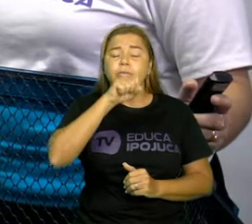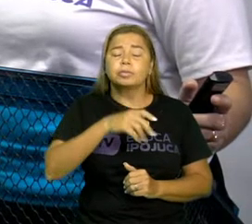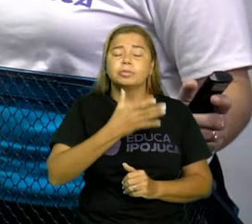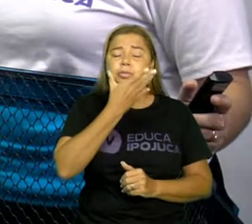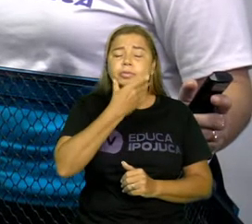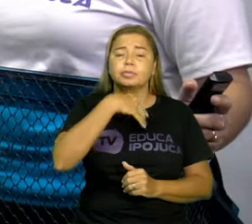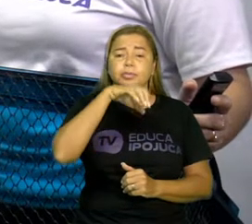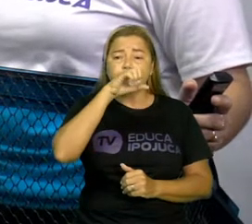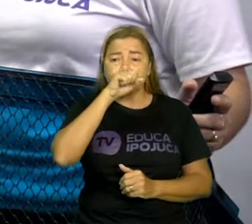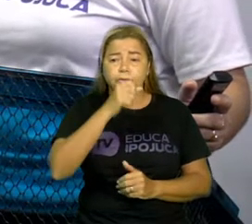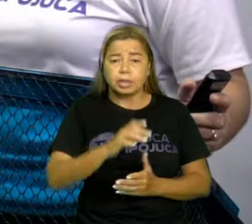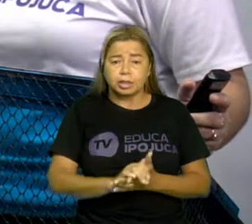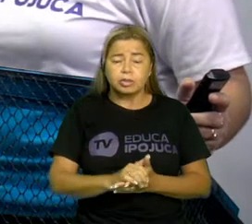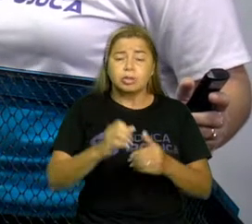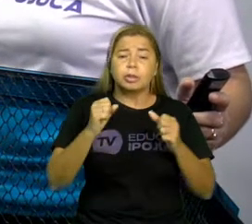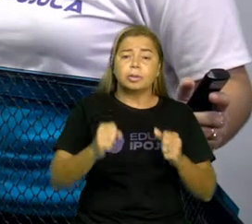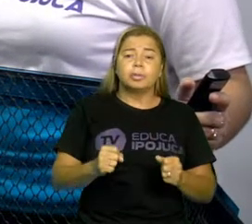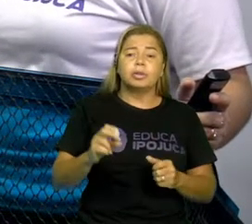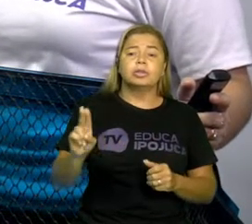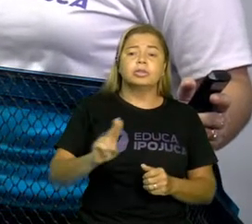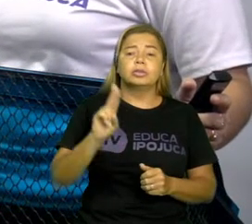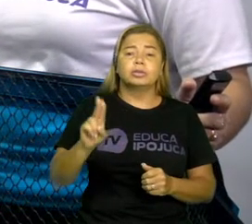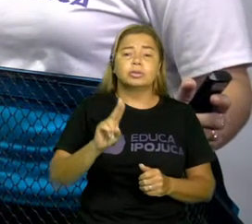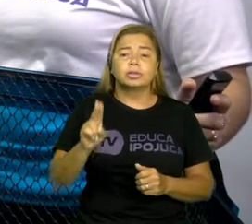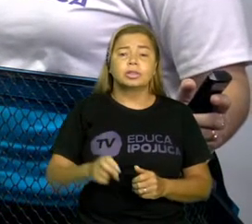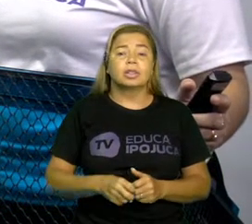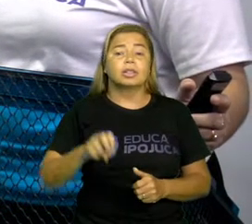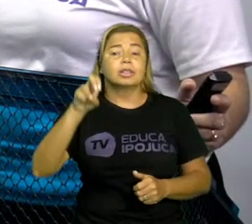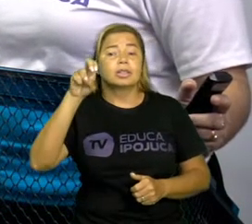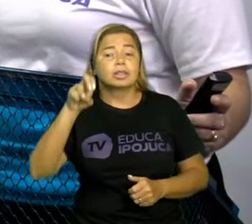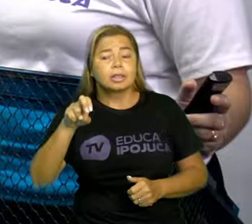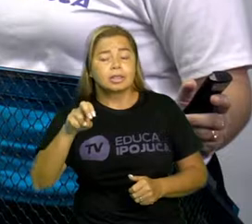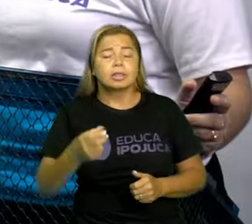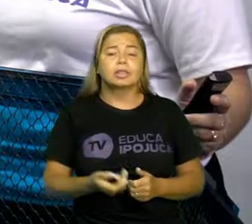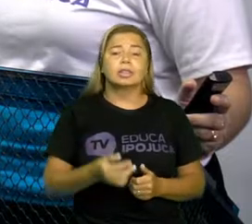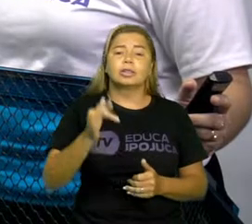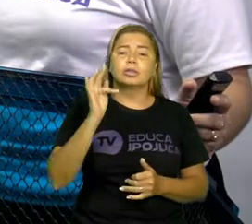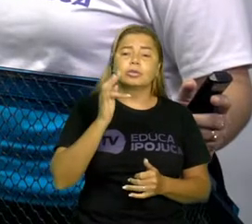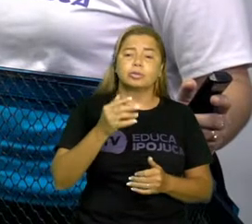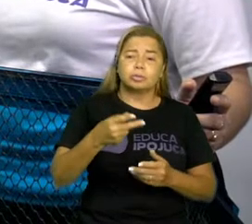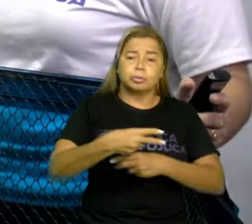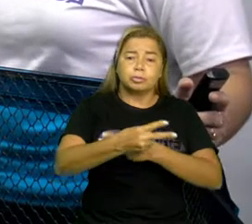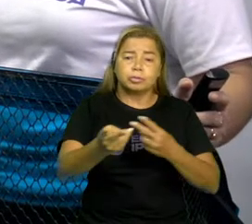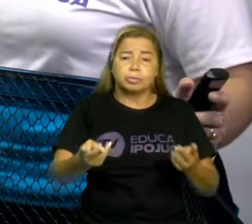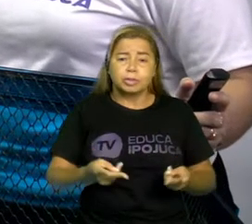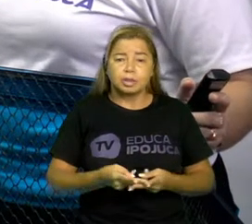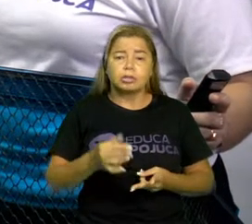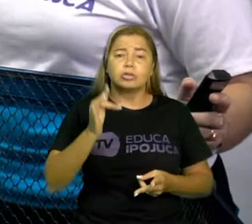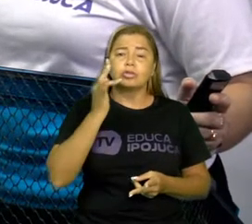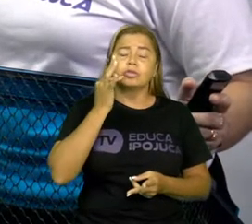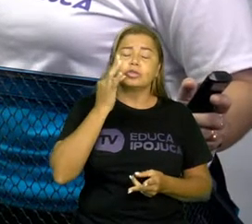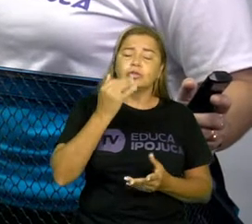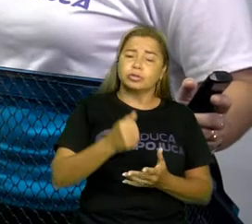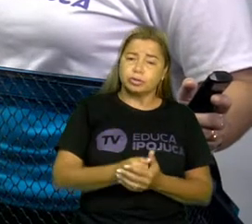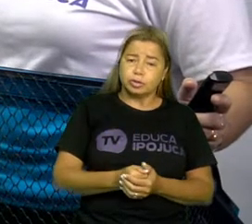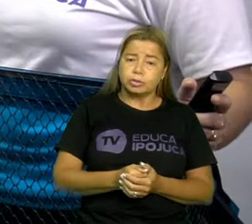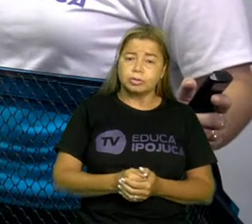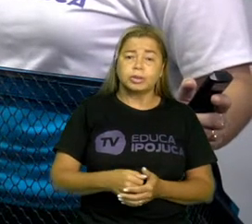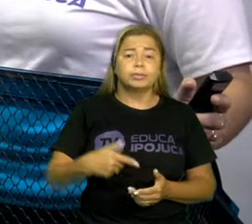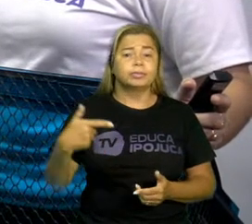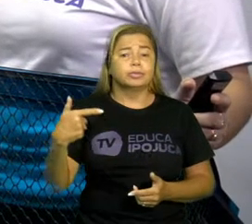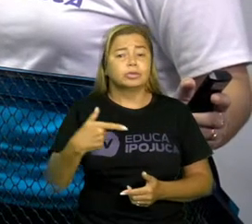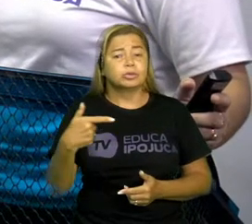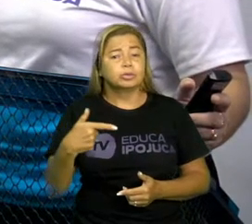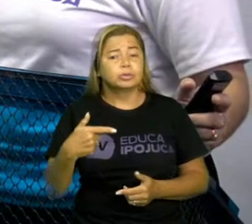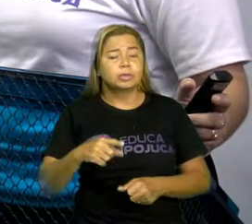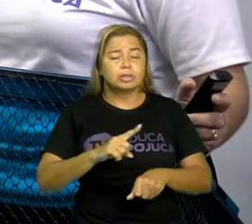chamado 5-2-1-0, 5 porções diárias de frutas e vegetais, 2 horas ou menos de TV